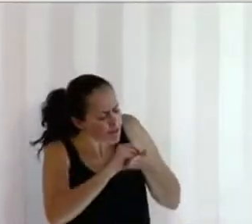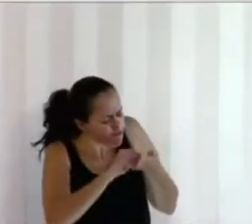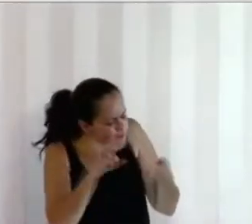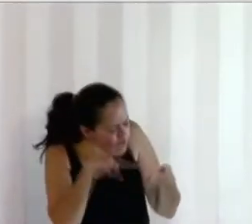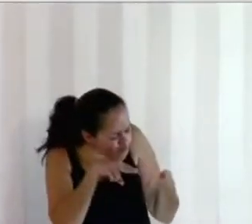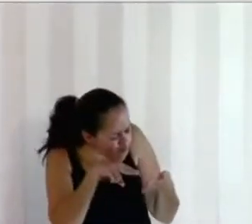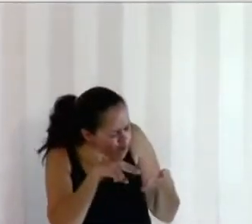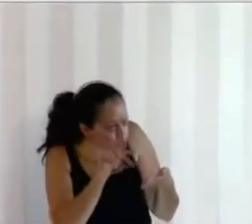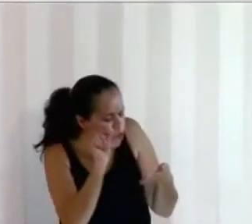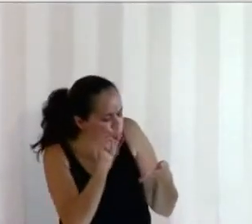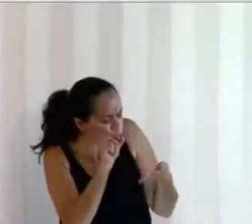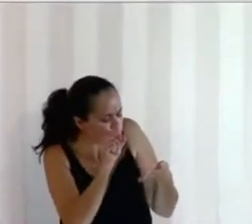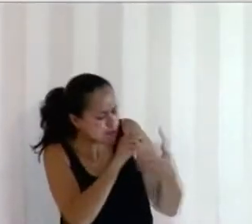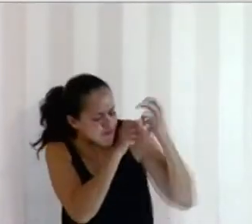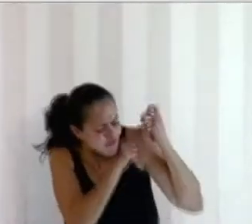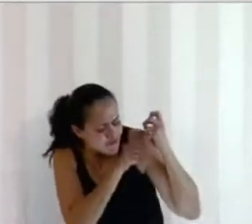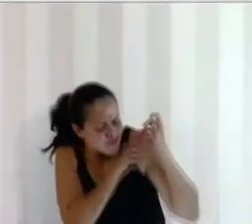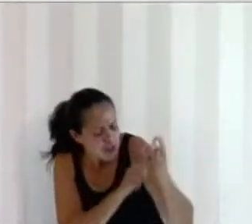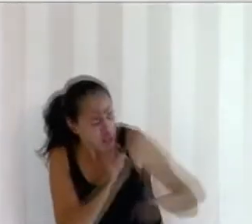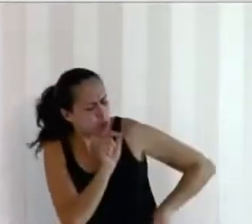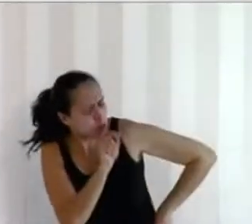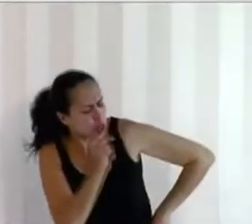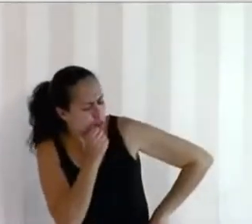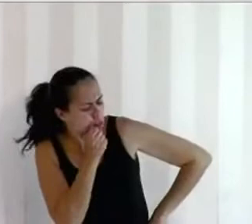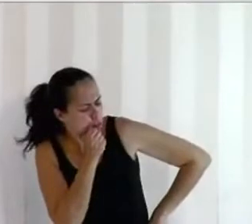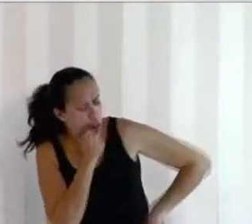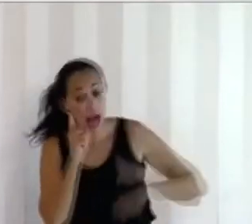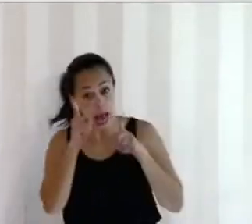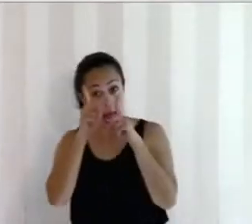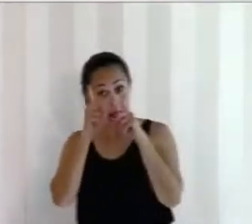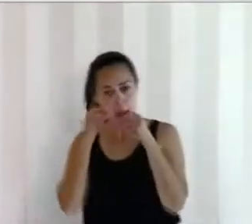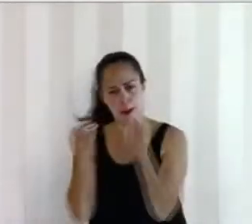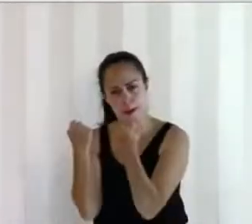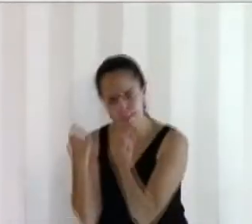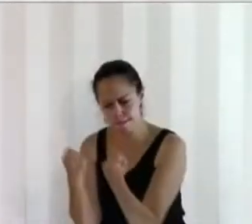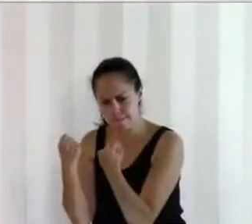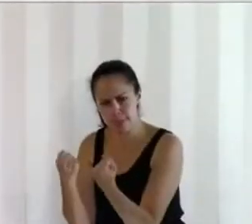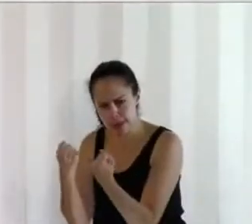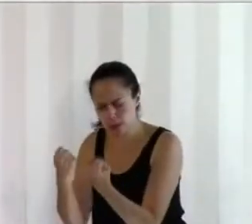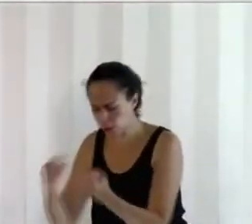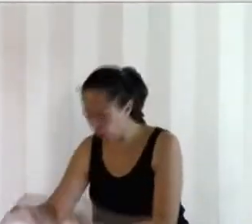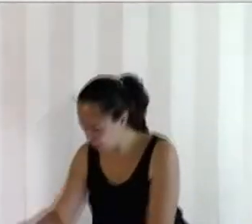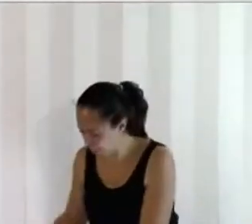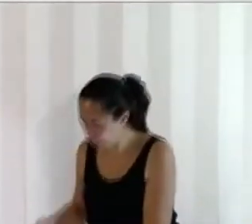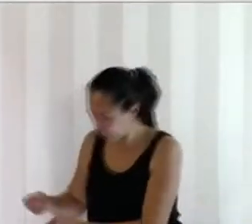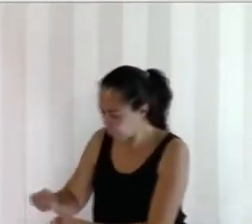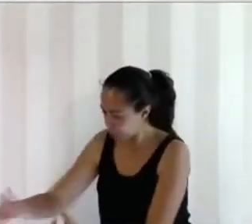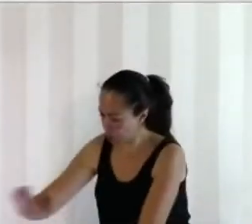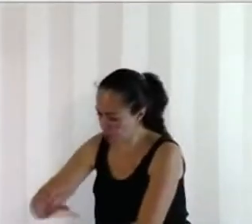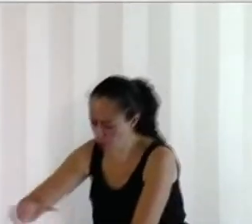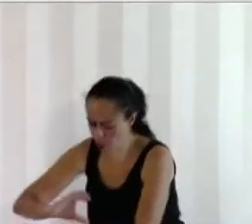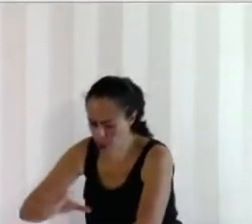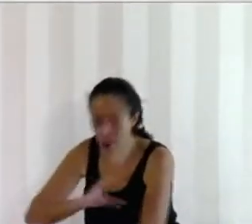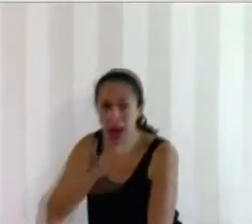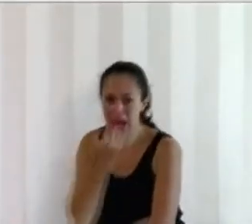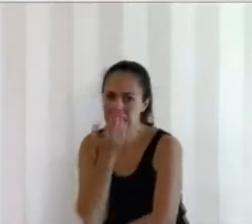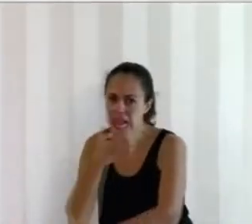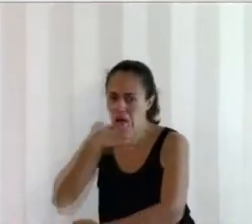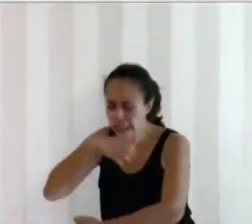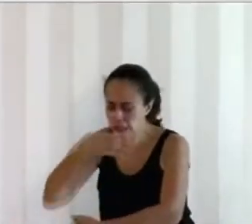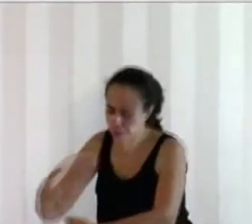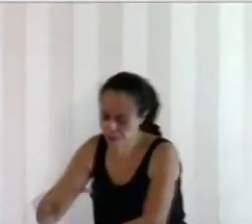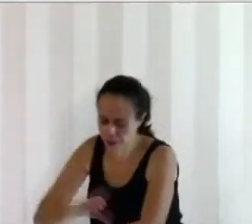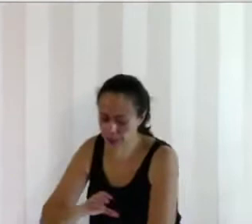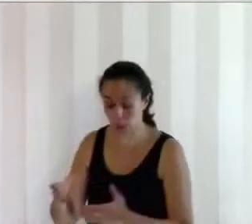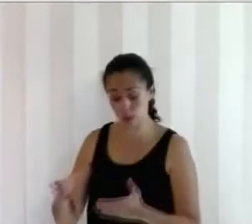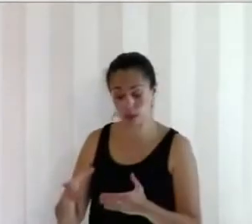de leite só. Não estava no mandamento, mas se tornou ensino oral de pai para filho, que se